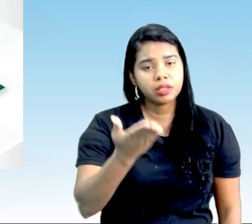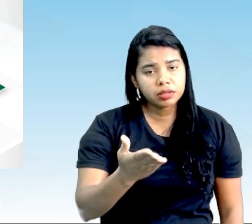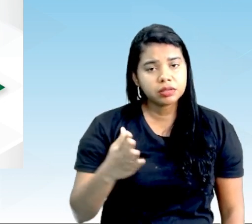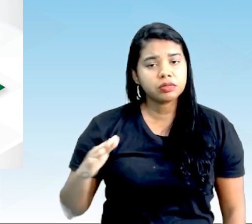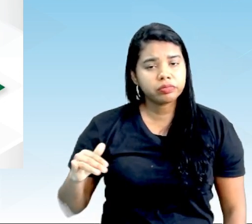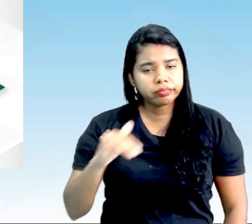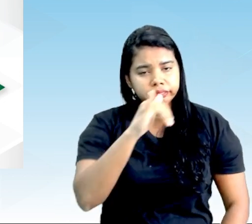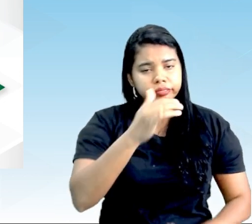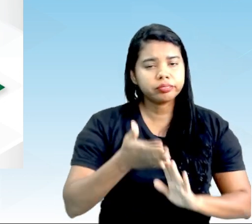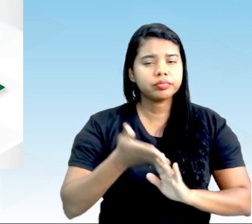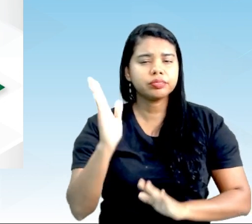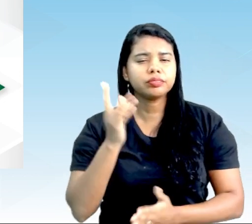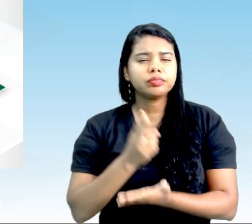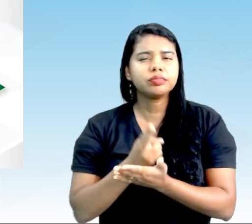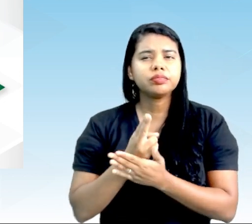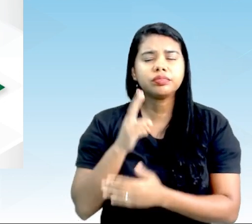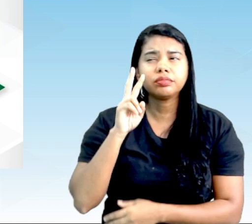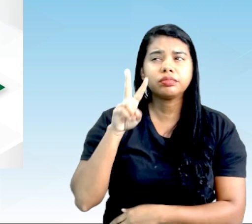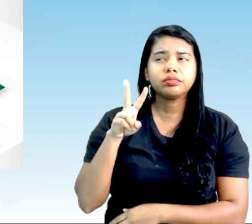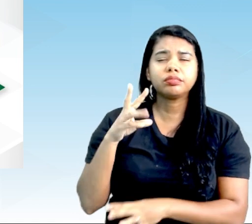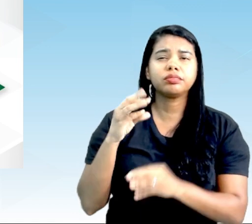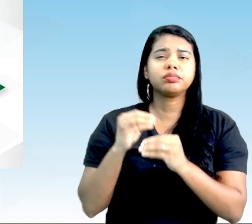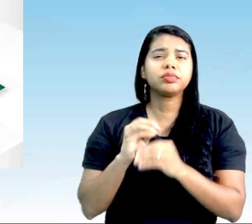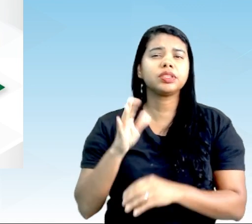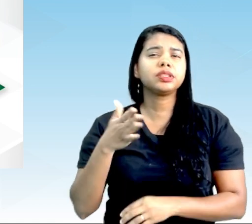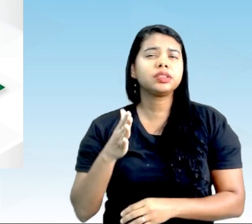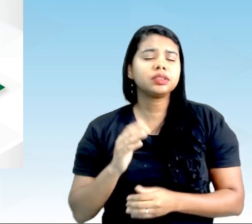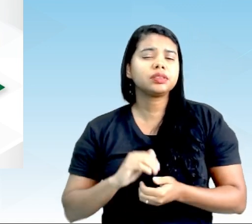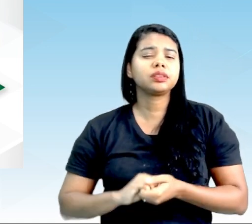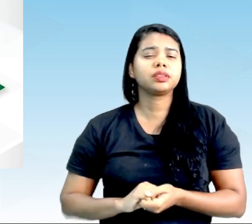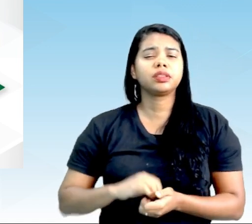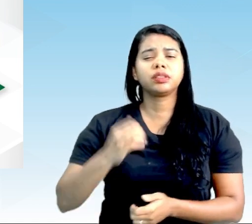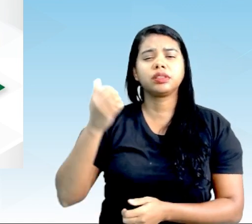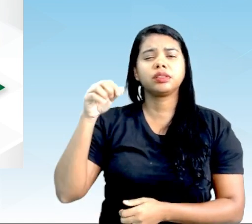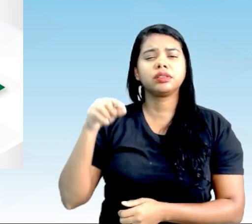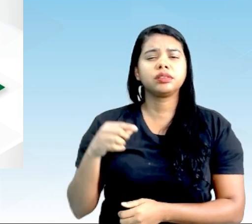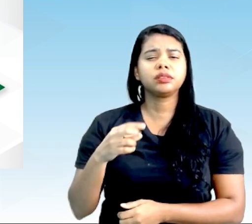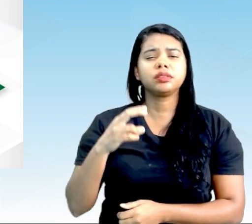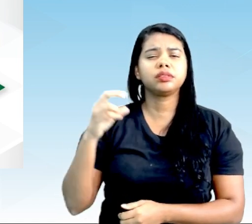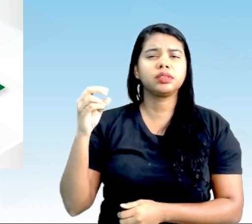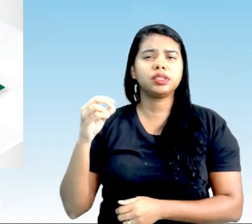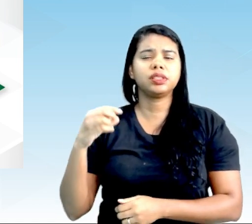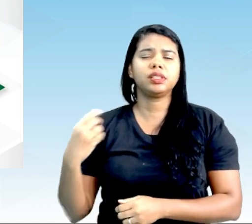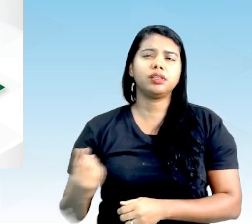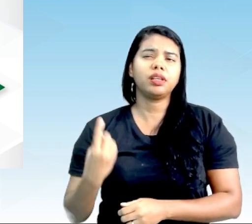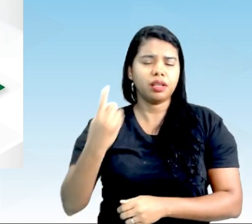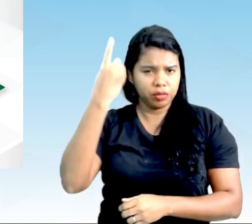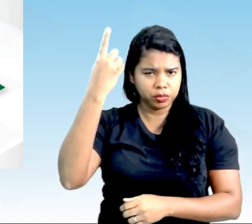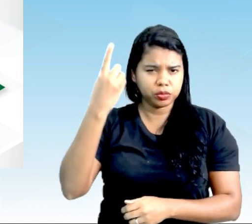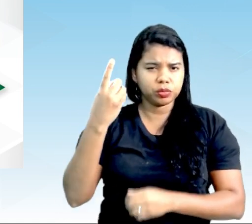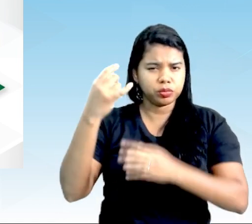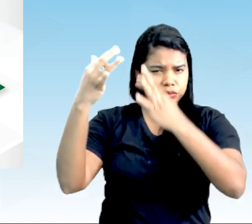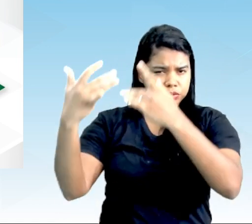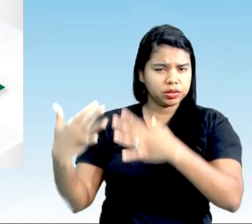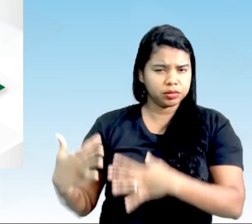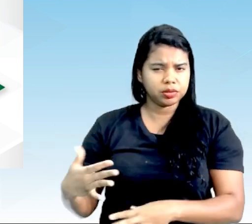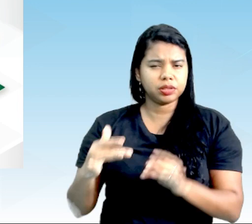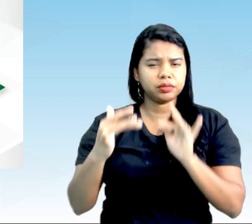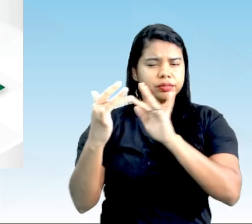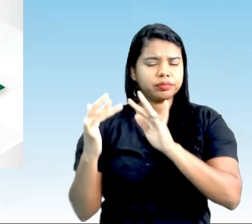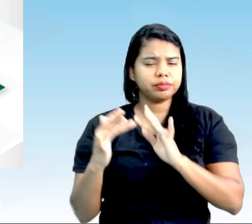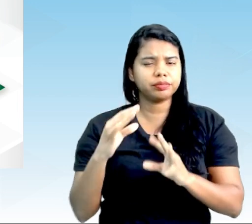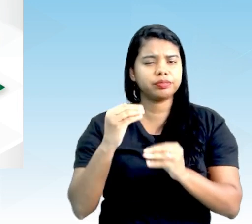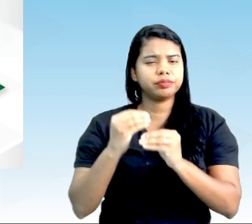lá que sempre ele dá, nós estamos a altitude de 10.500 pés, enfim, né? Essa é a relação. E